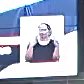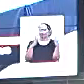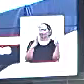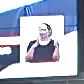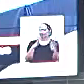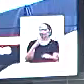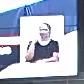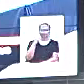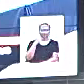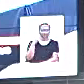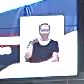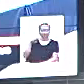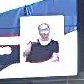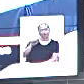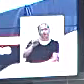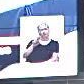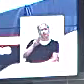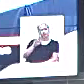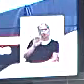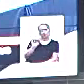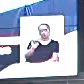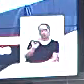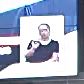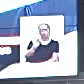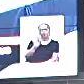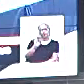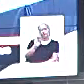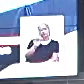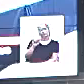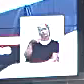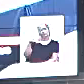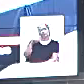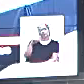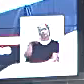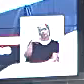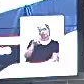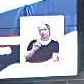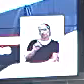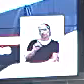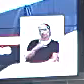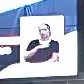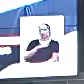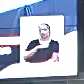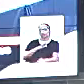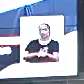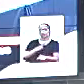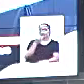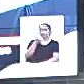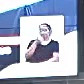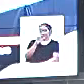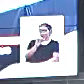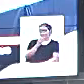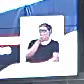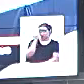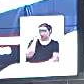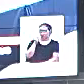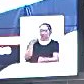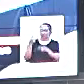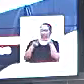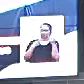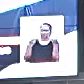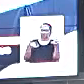Mauro Tramonte nós Ainda temos mais 10 pessoas para falar então por isso que eu até peço desculpas a